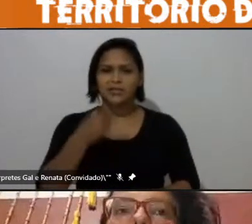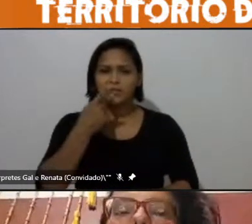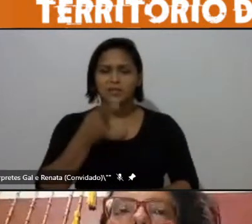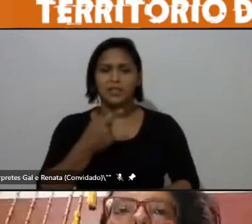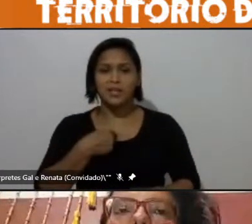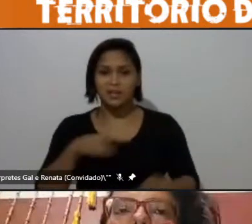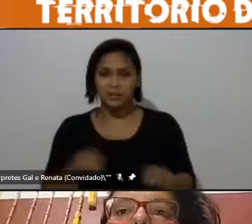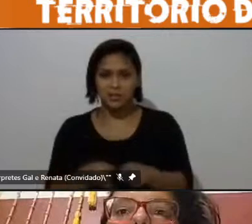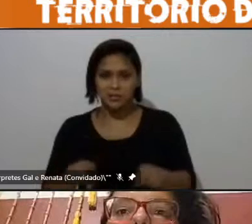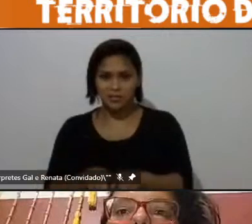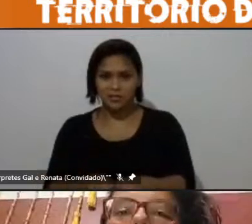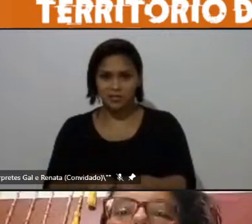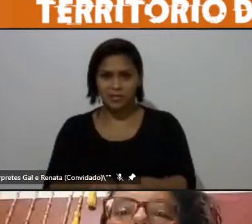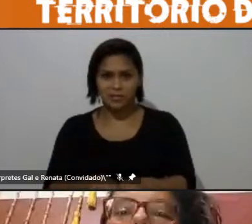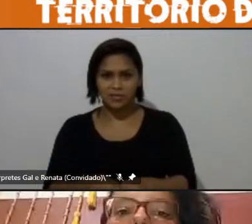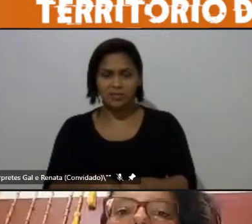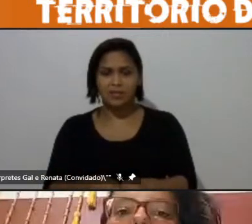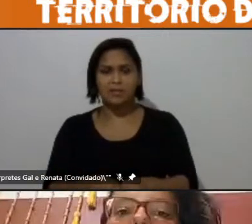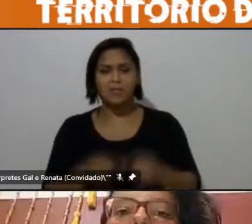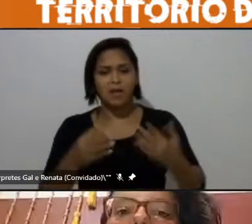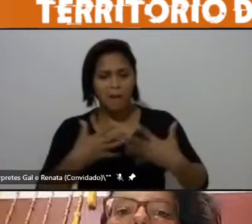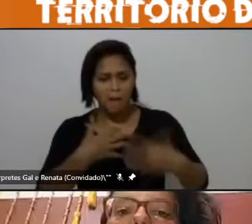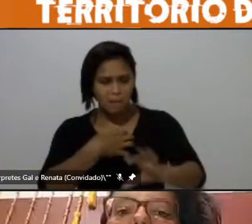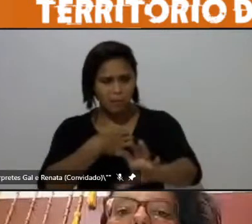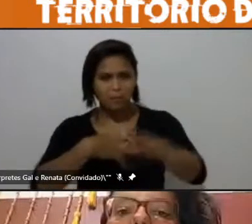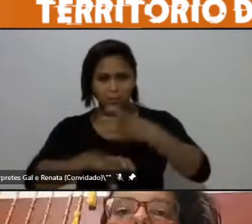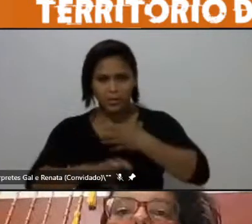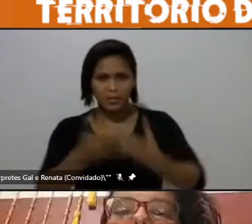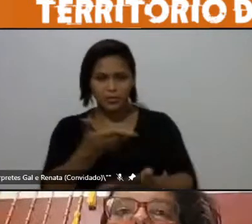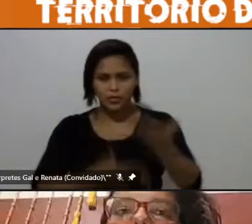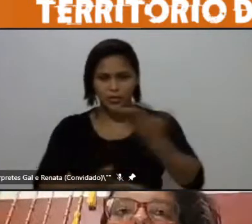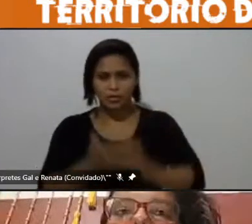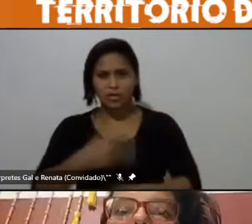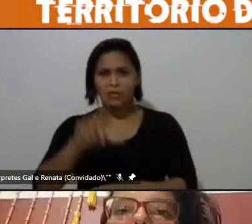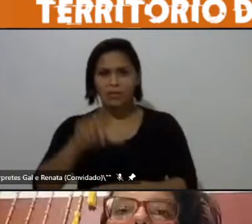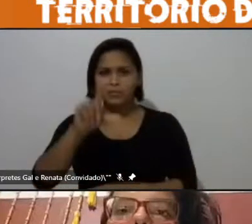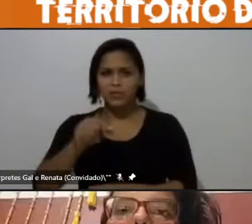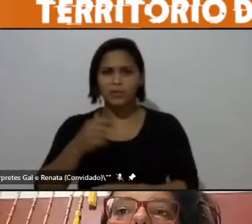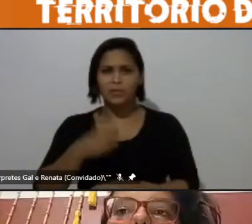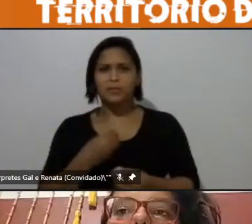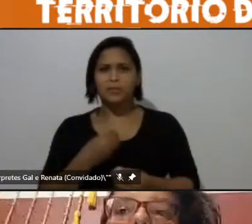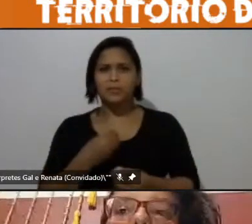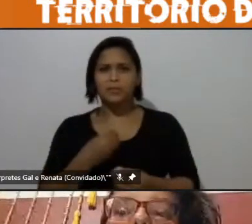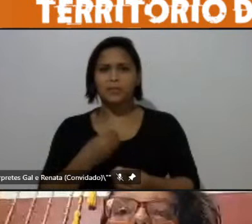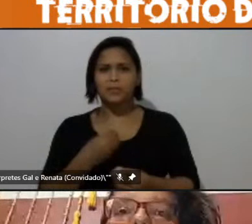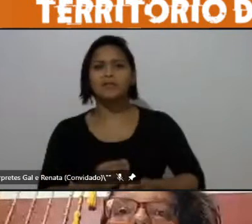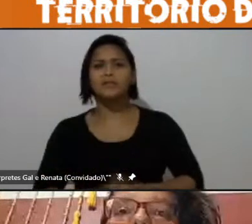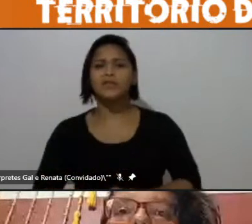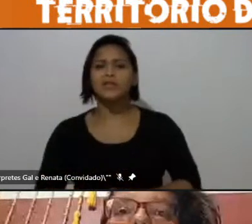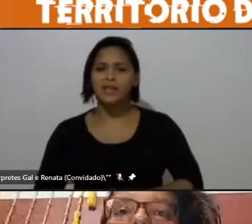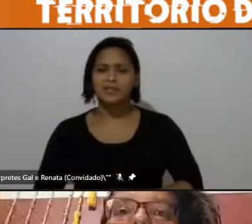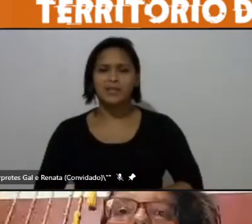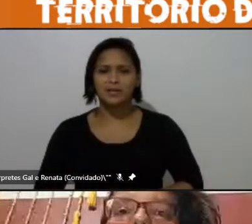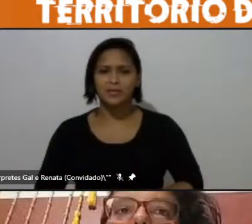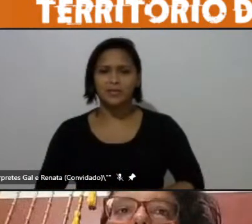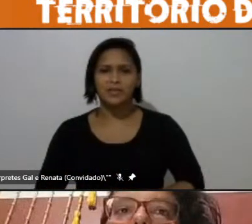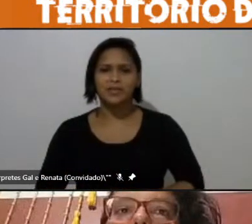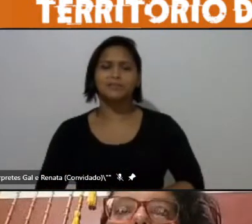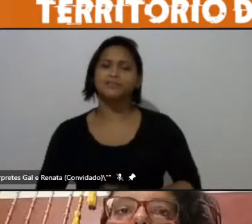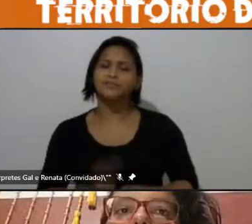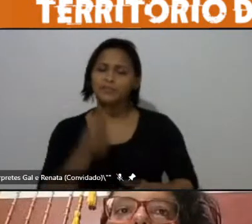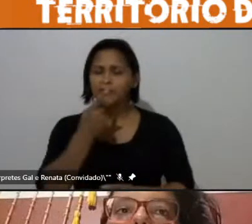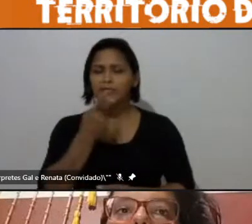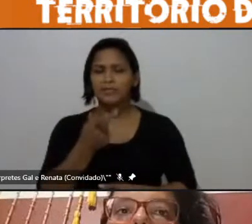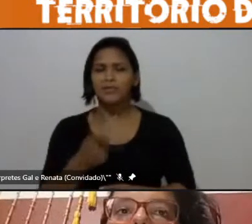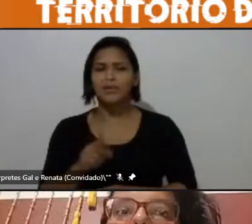também comungar, partilhar um pouco, como a gente está, né, trabalhando com a comunidade do Rio Comprido de